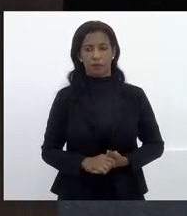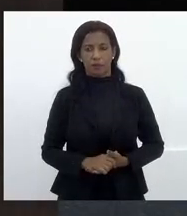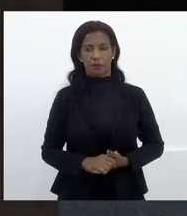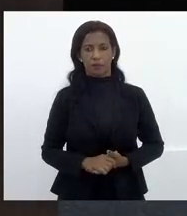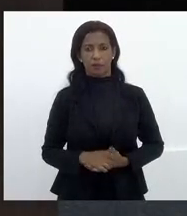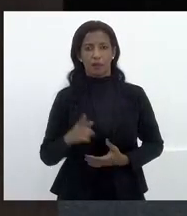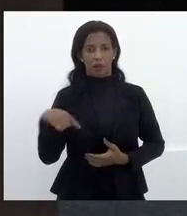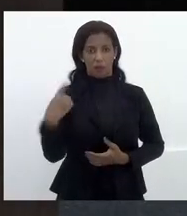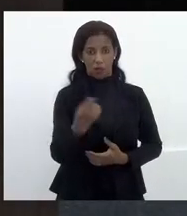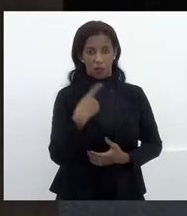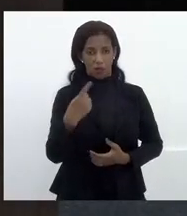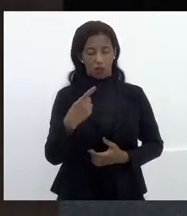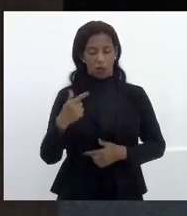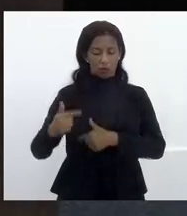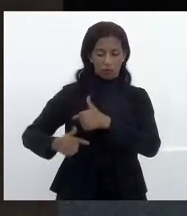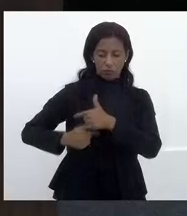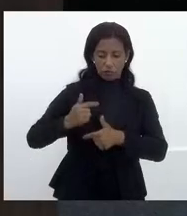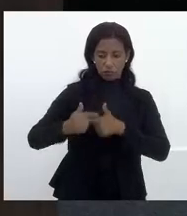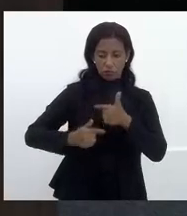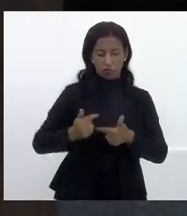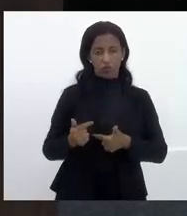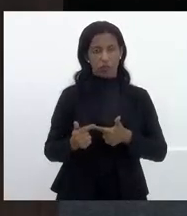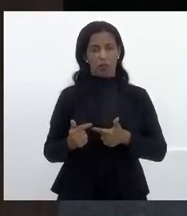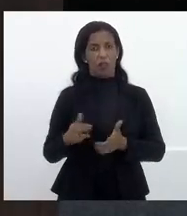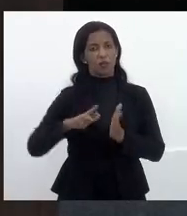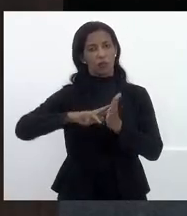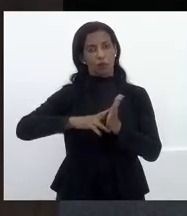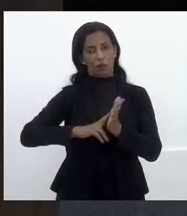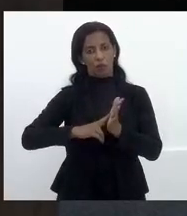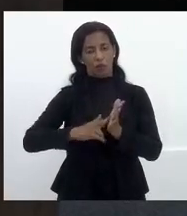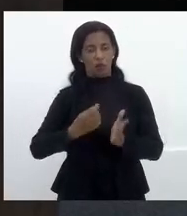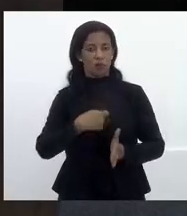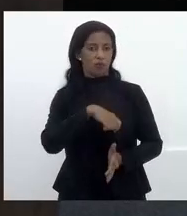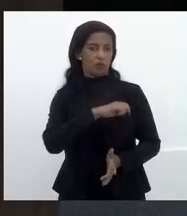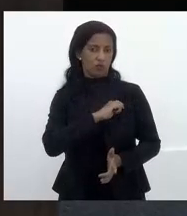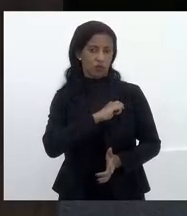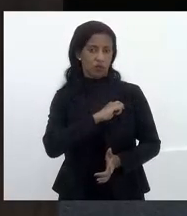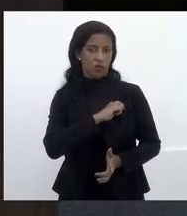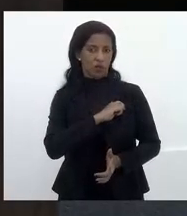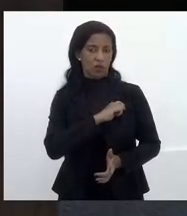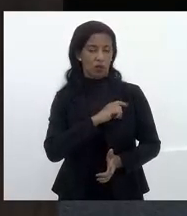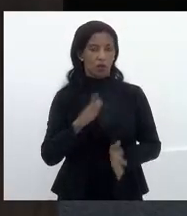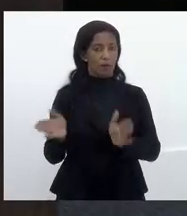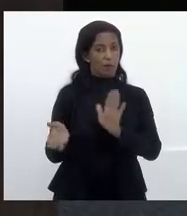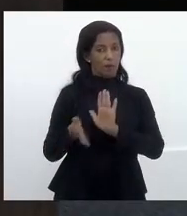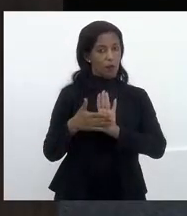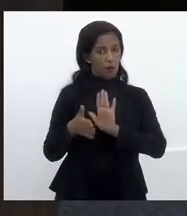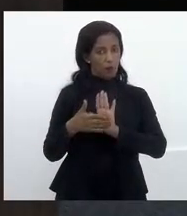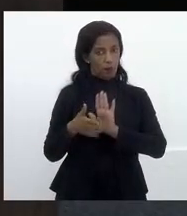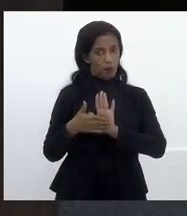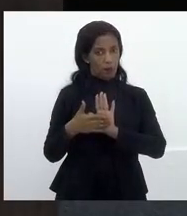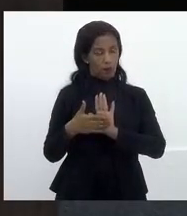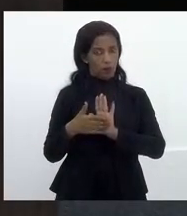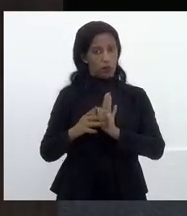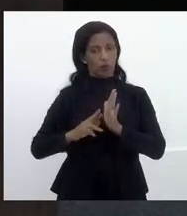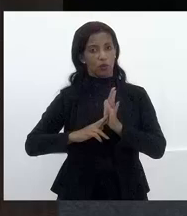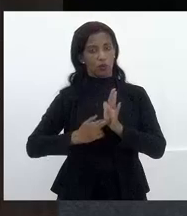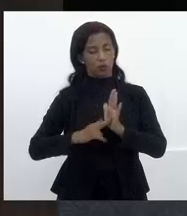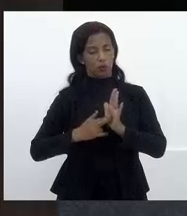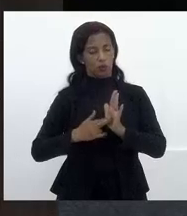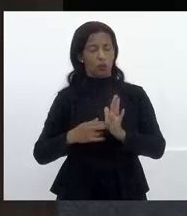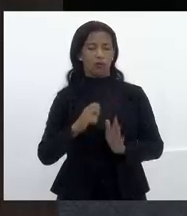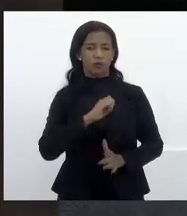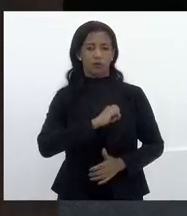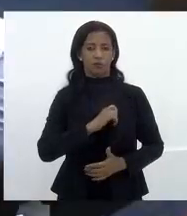que nós estamos fazendo em cima do regime de recuperação fiscal da proposta do regime de